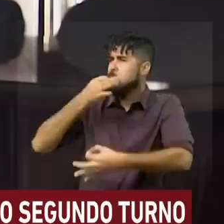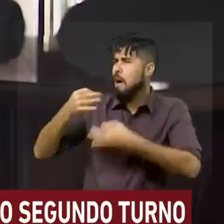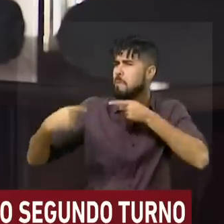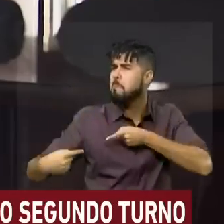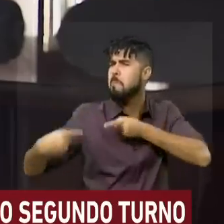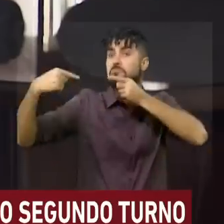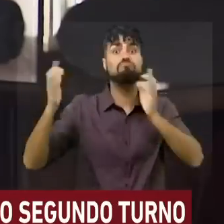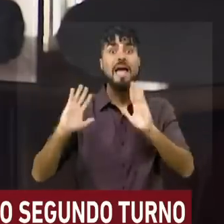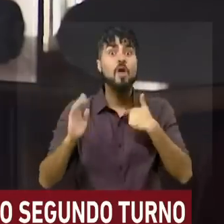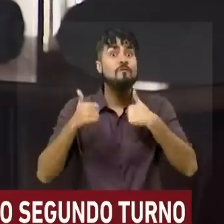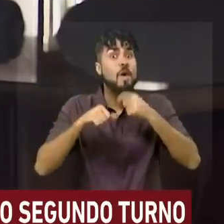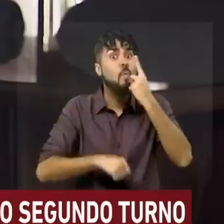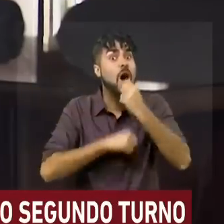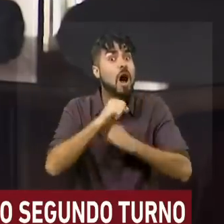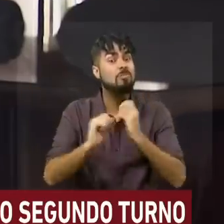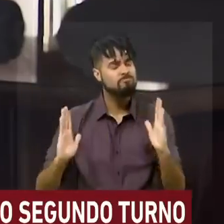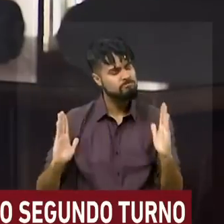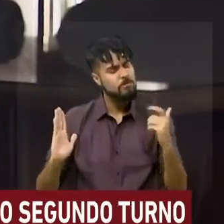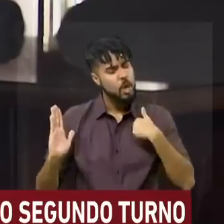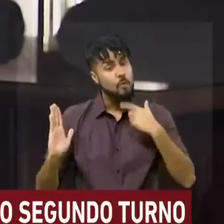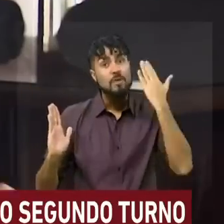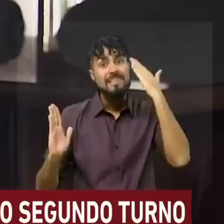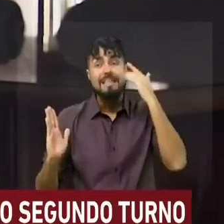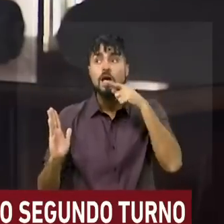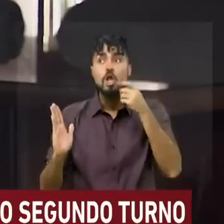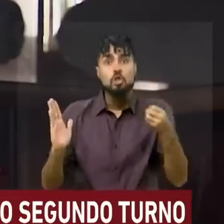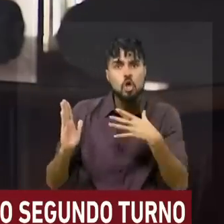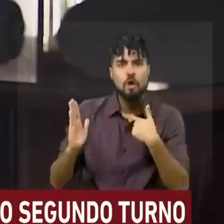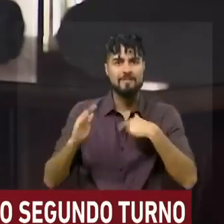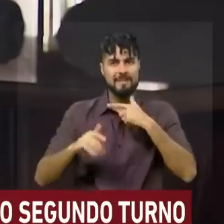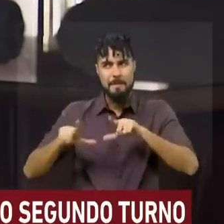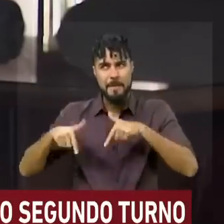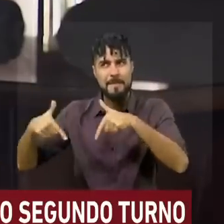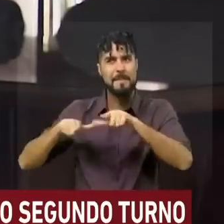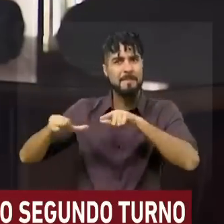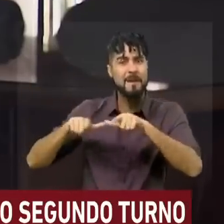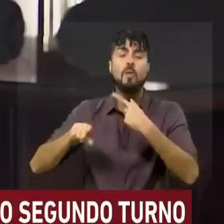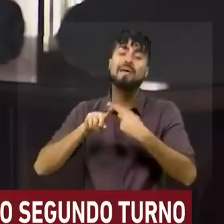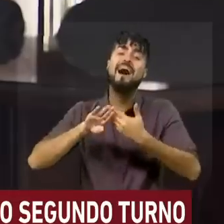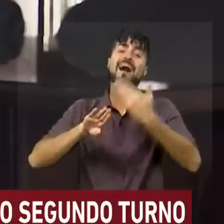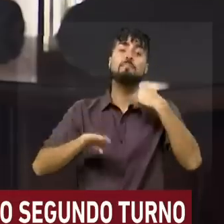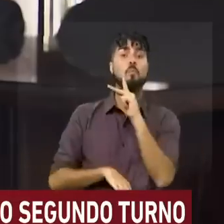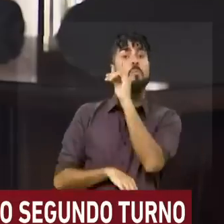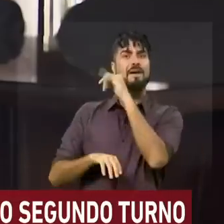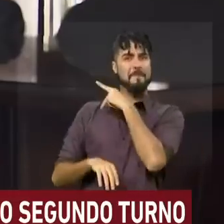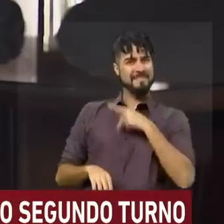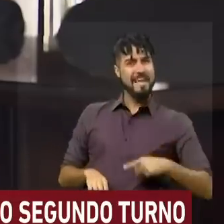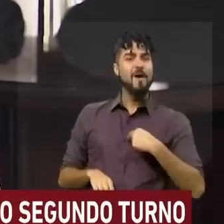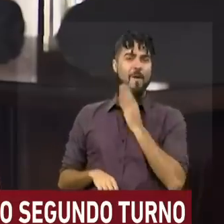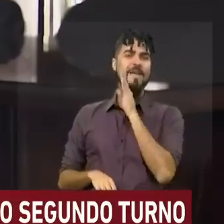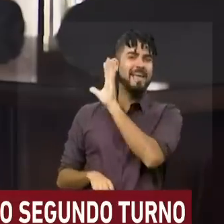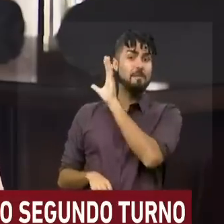minha escola é outra ágil Ulisses Guimarães é de Pedro Simon" quando foi lembrada que seu partido fez parte das gestões petistas